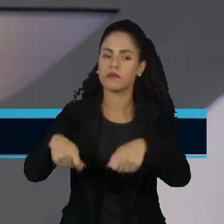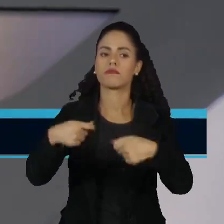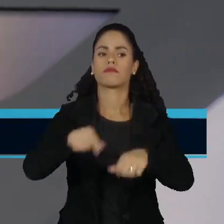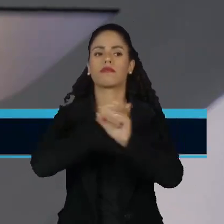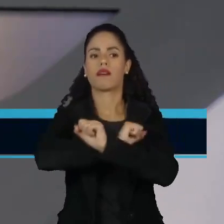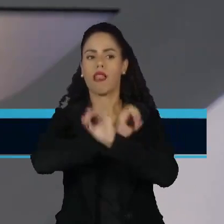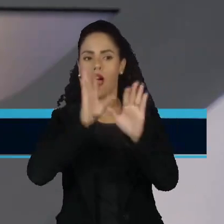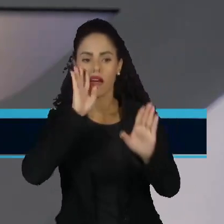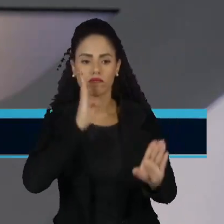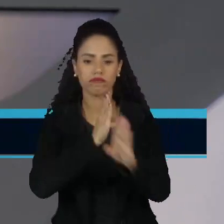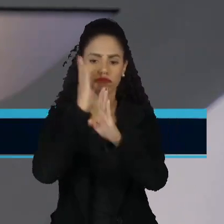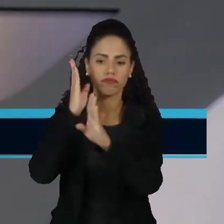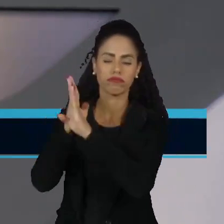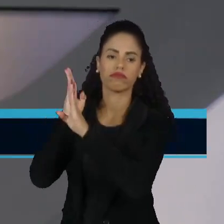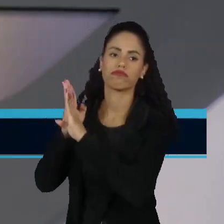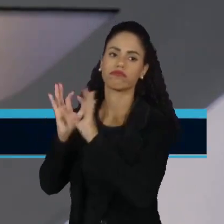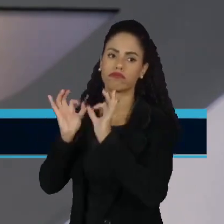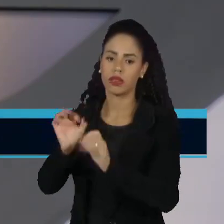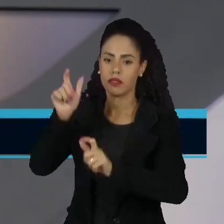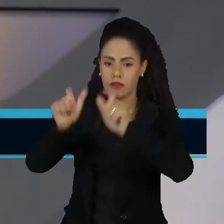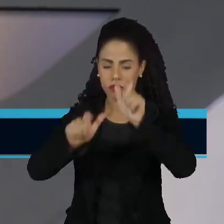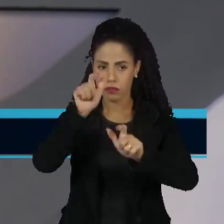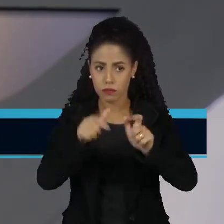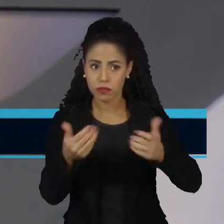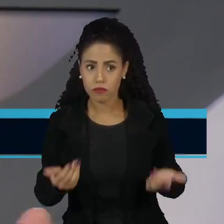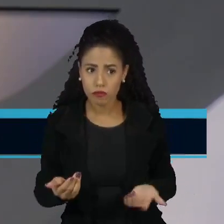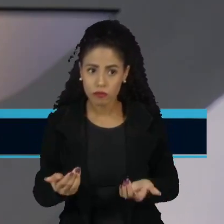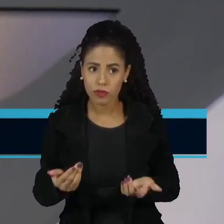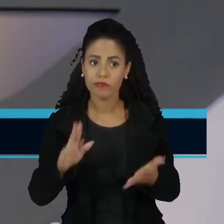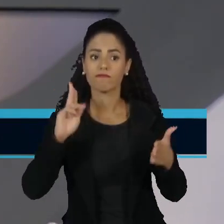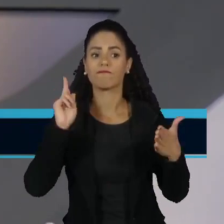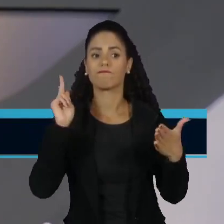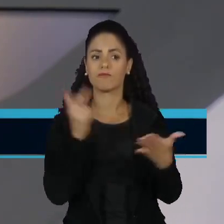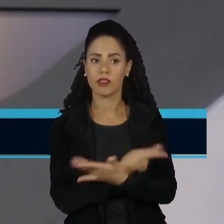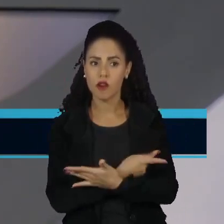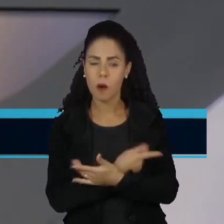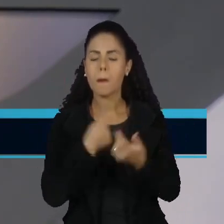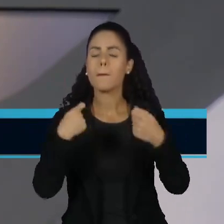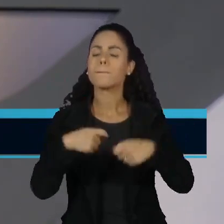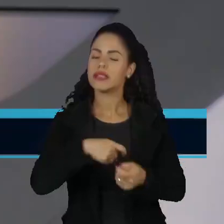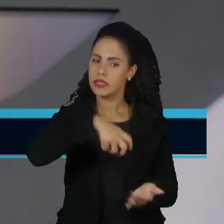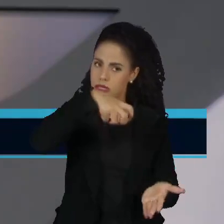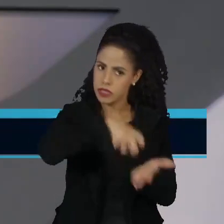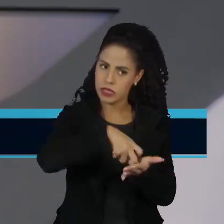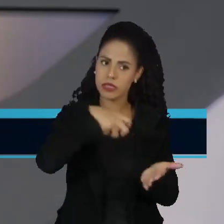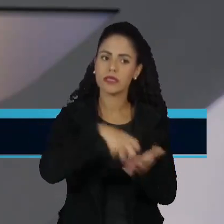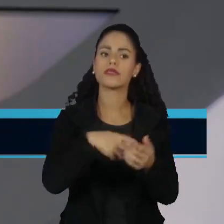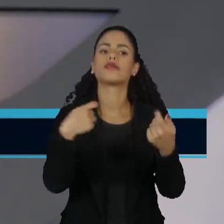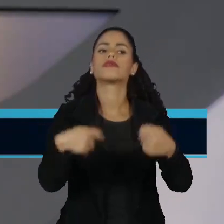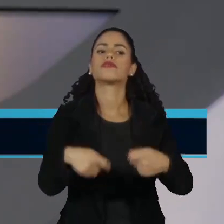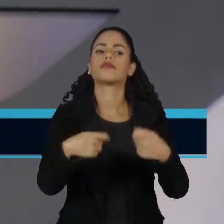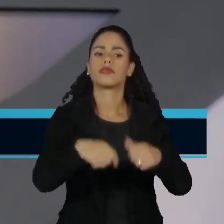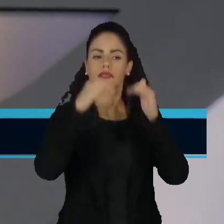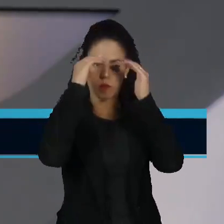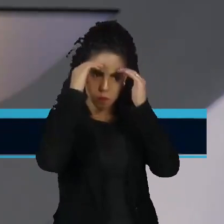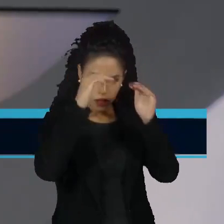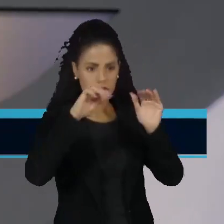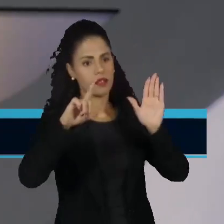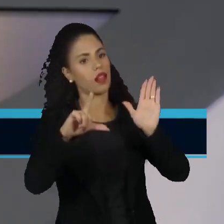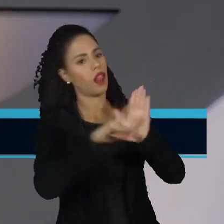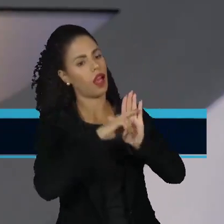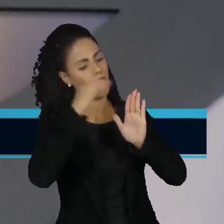claramente identificadas, as pessoas que cometeram os erros têm que ser punidas, né, na forma da lei,